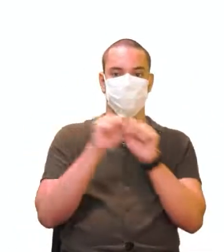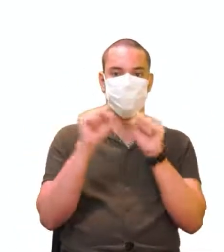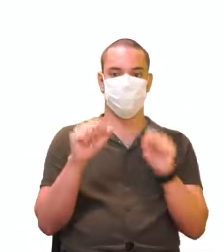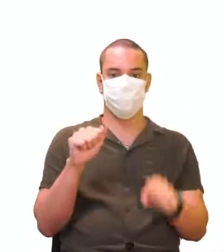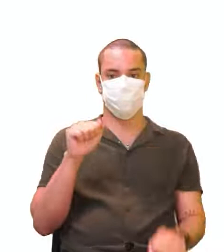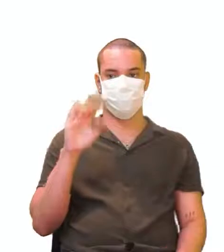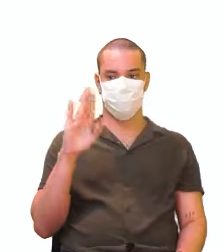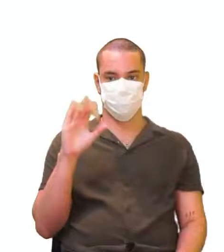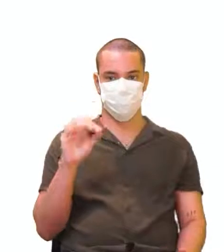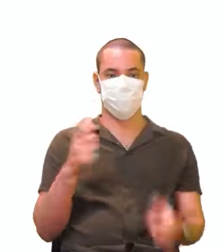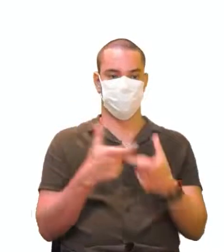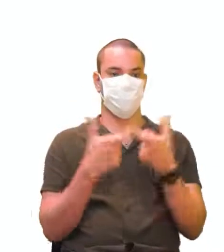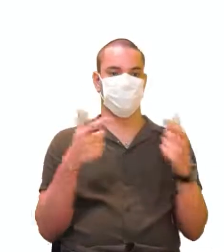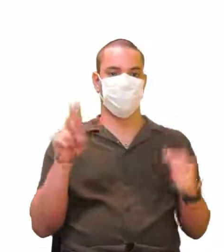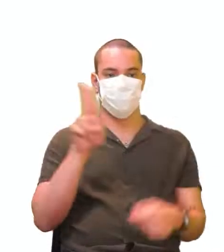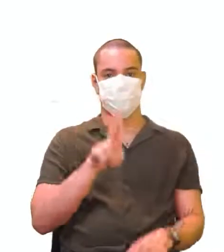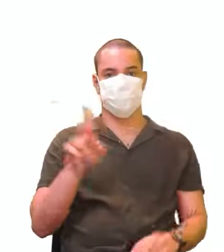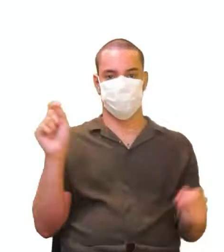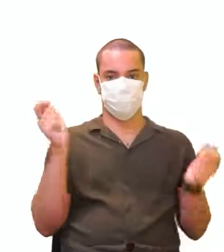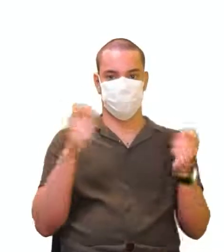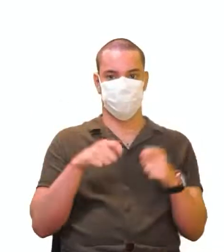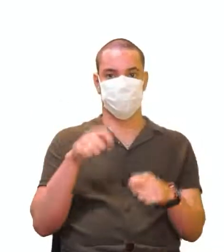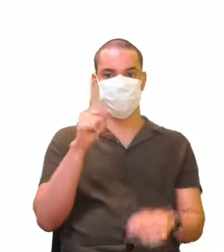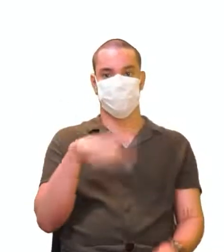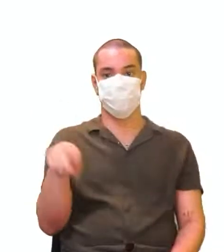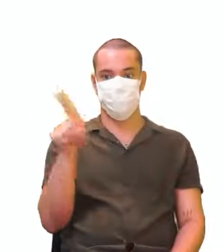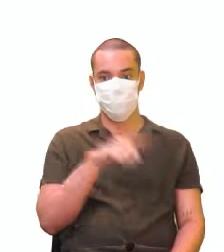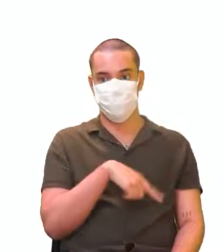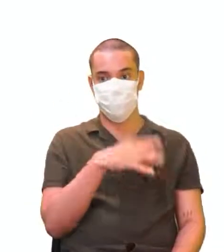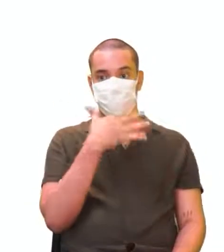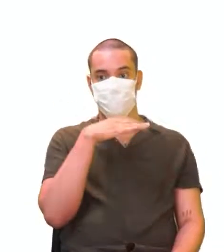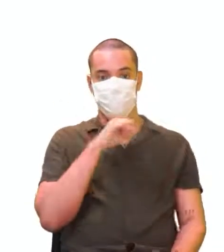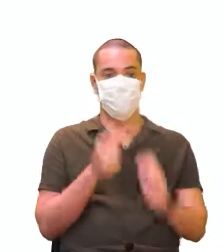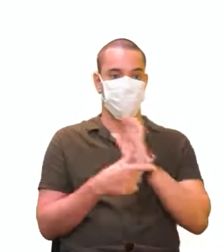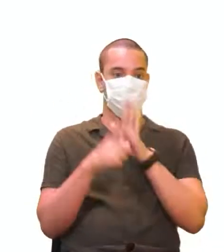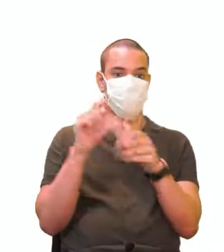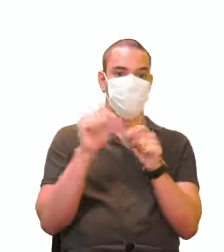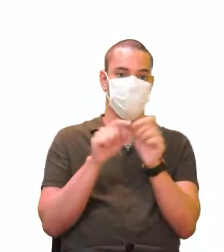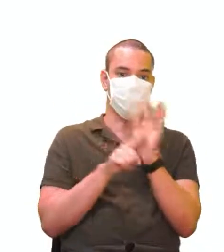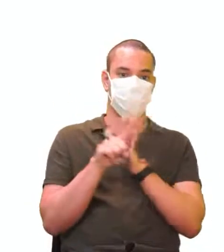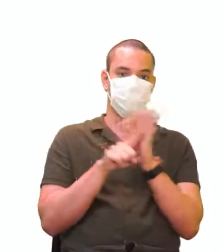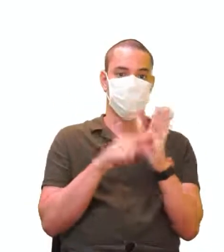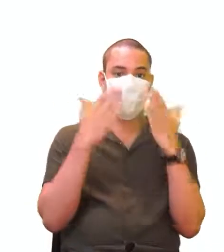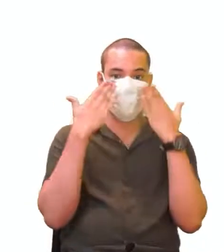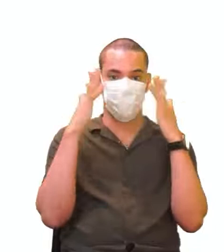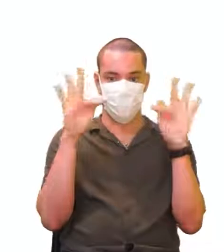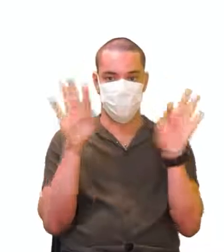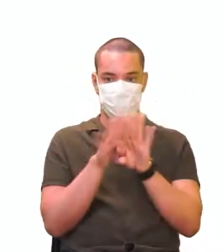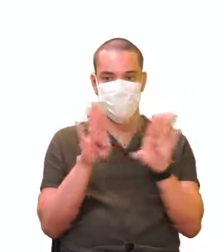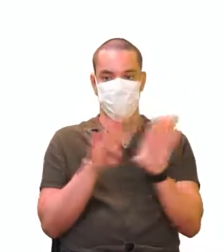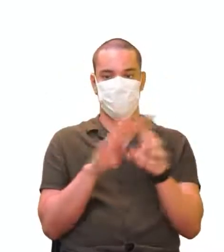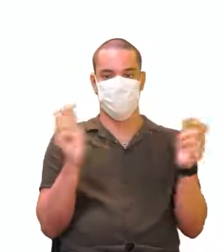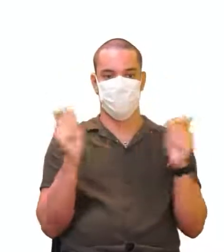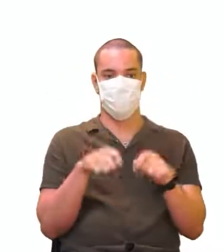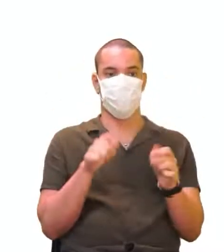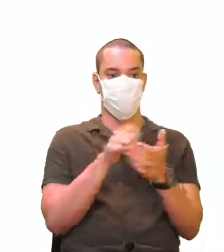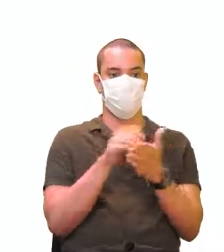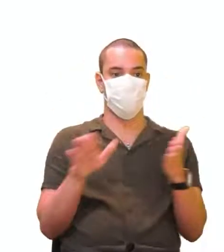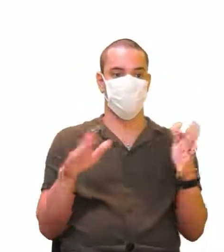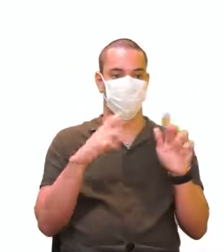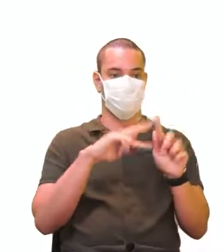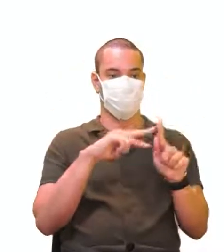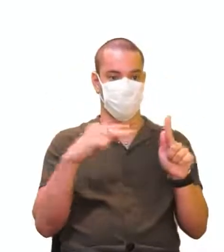amplamente utilizado como ferramenta para excluir possíveis pais. Embora restrito à análise fenotípica, era possível concluir a exclusão